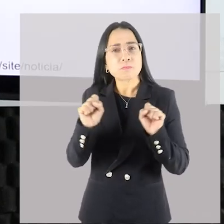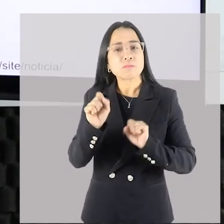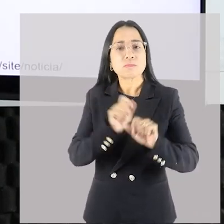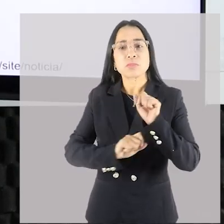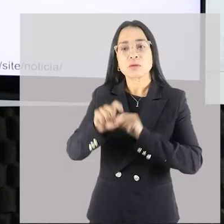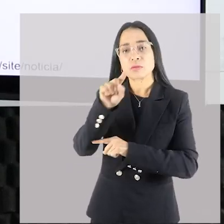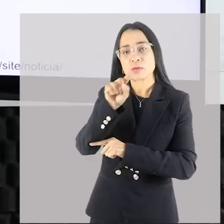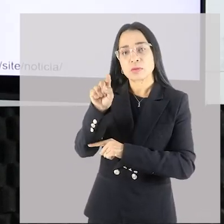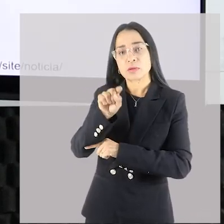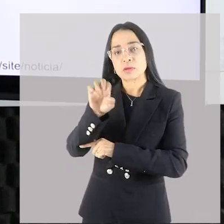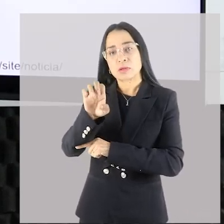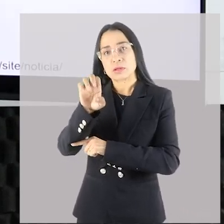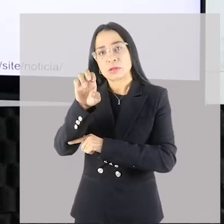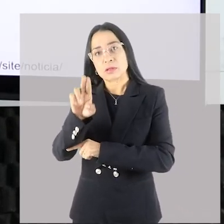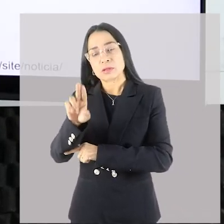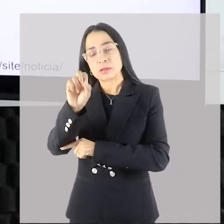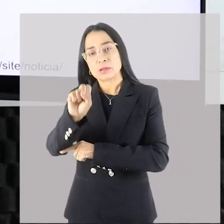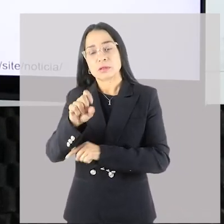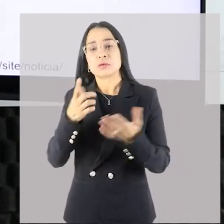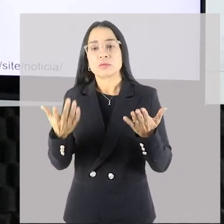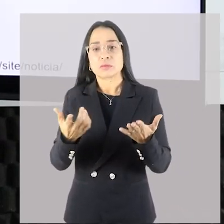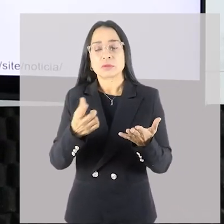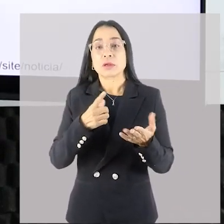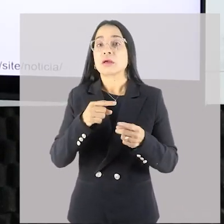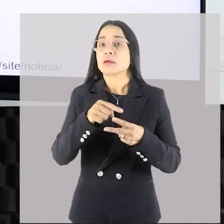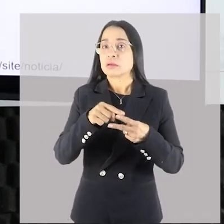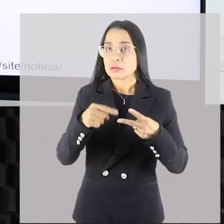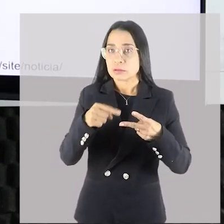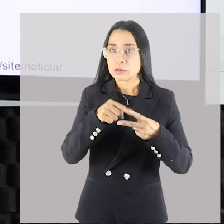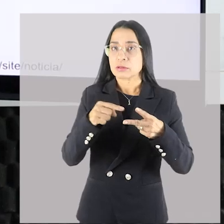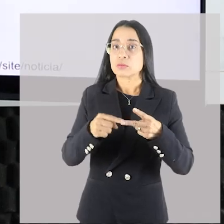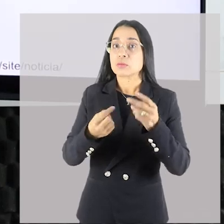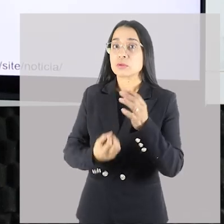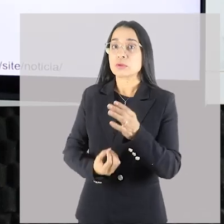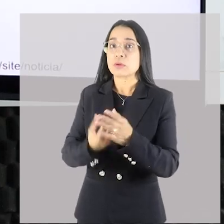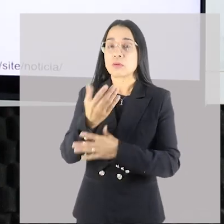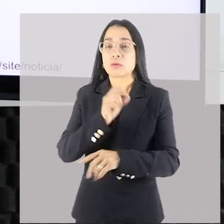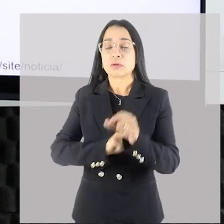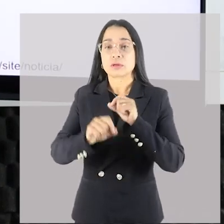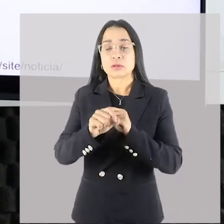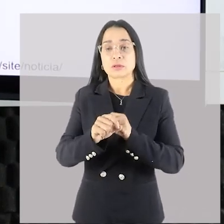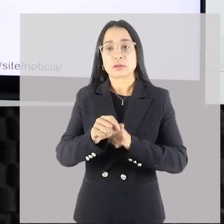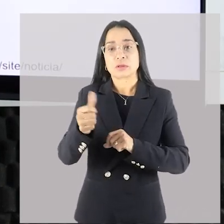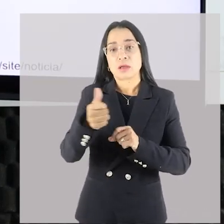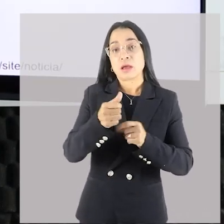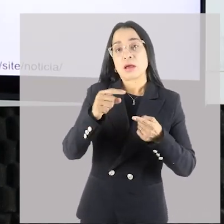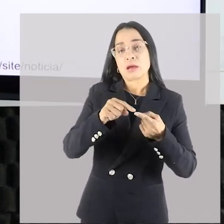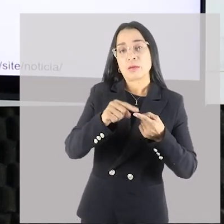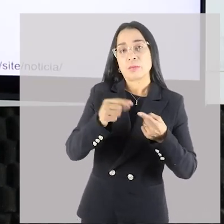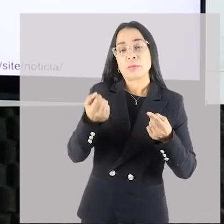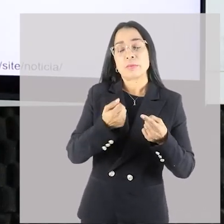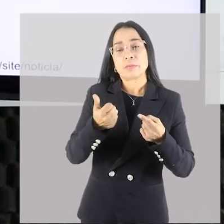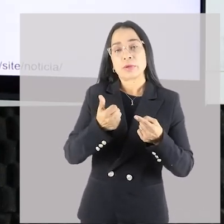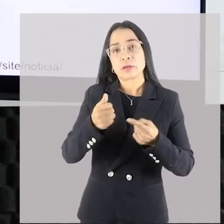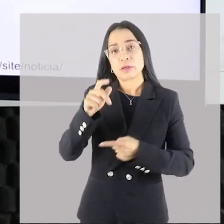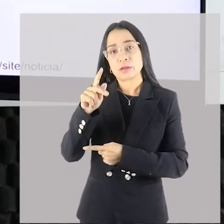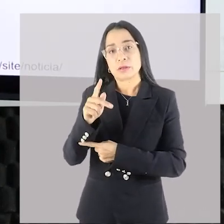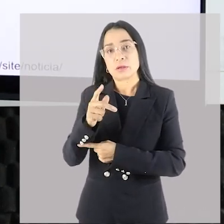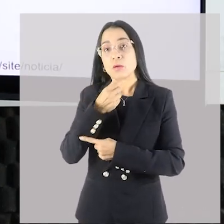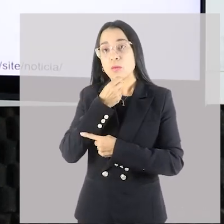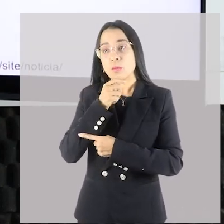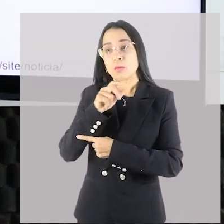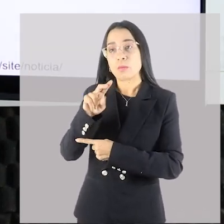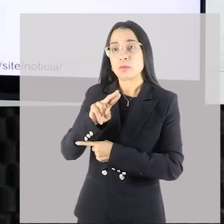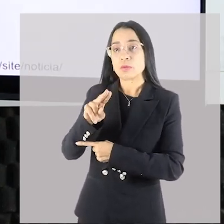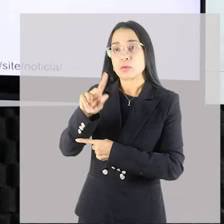aí duas linhas de surgimento das Olimpíadas. Uma conta que Hércules, ao